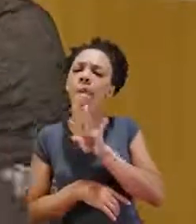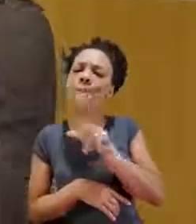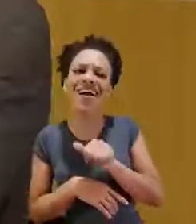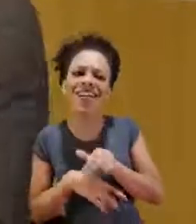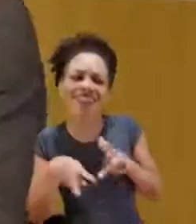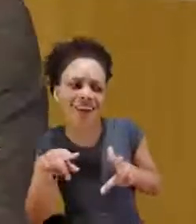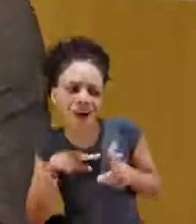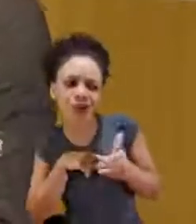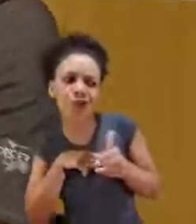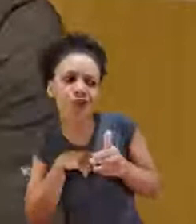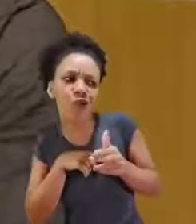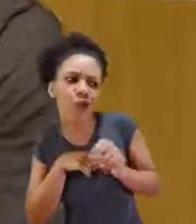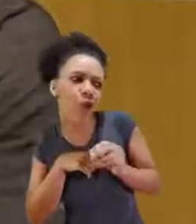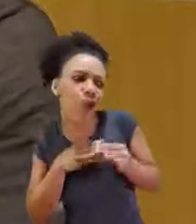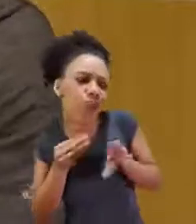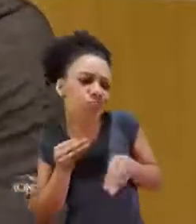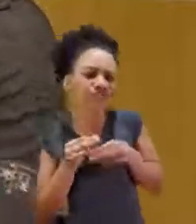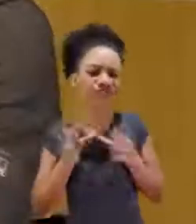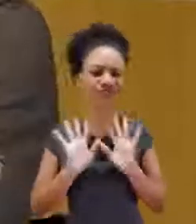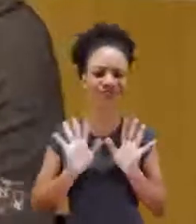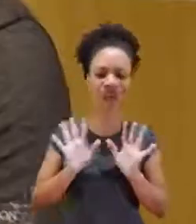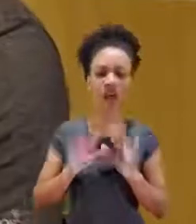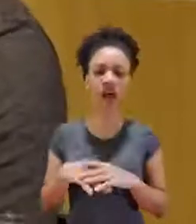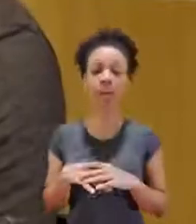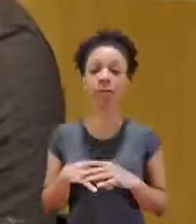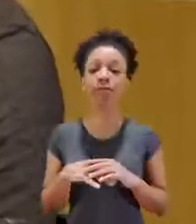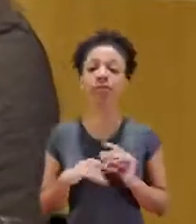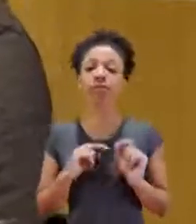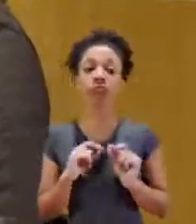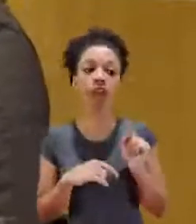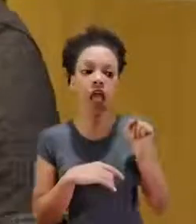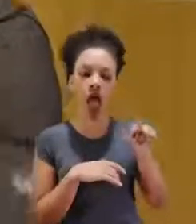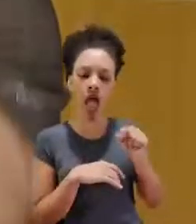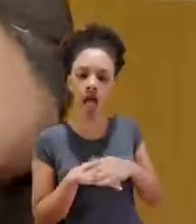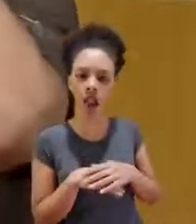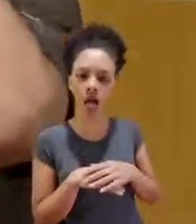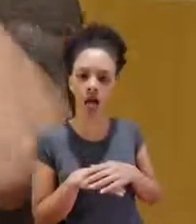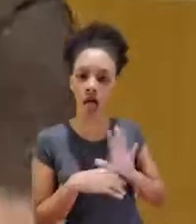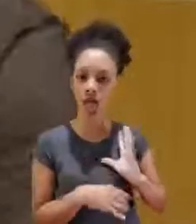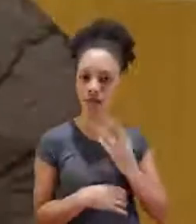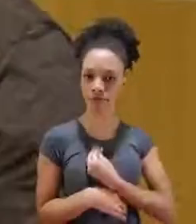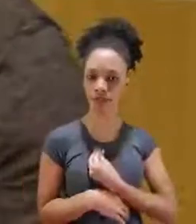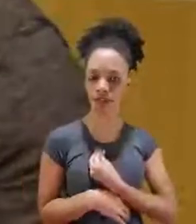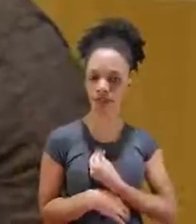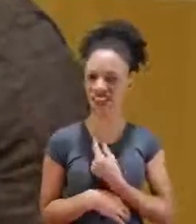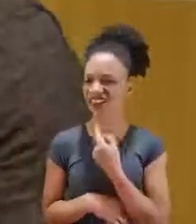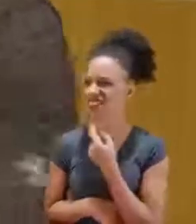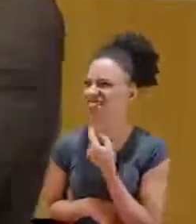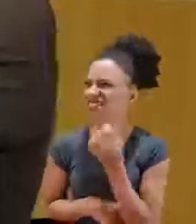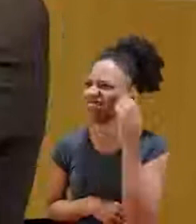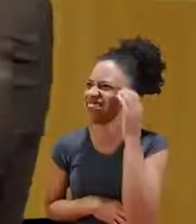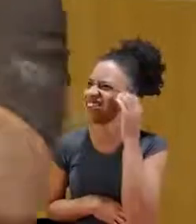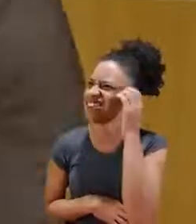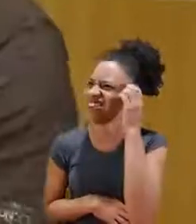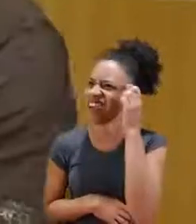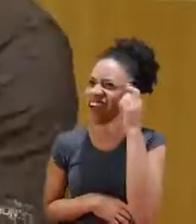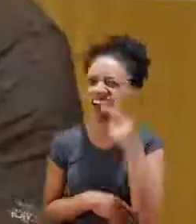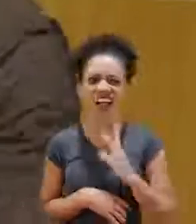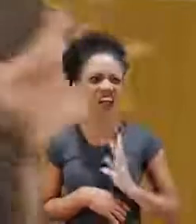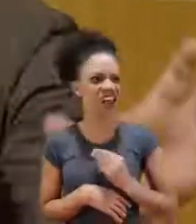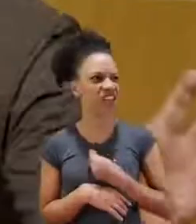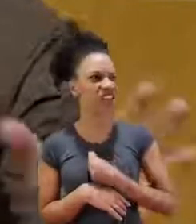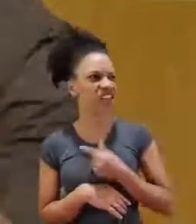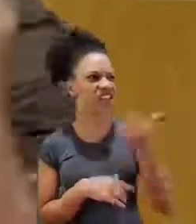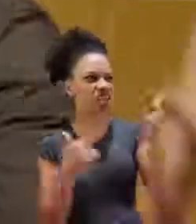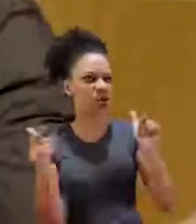Cruz de cortou ou embutiu se ela fosse lá a galera falou assim ela é a trança tomar uma cabeça foi ela é Trans e o resto